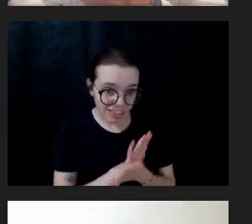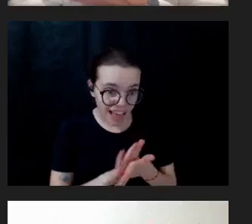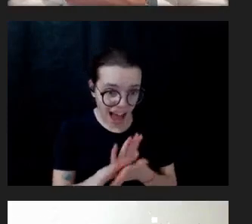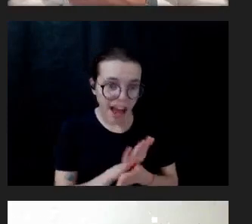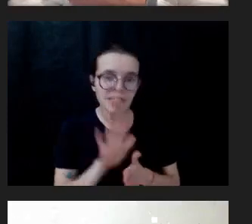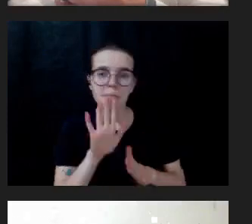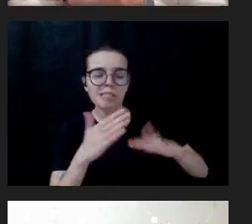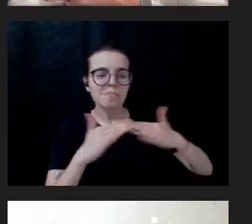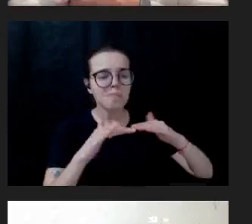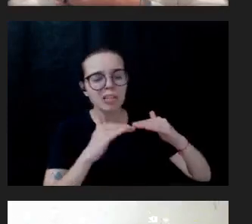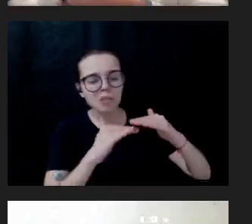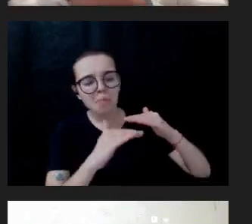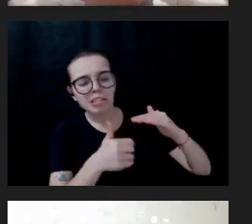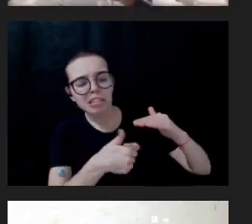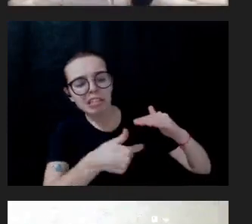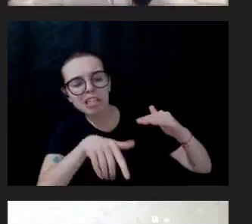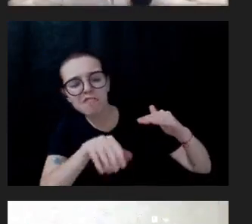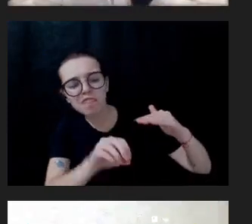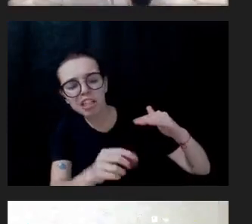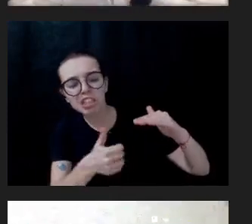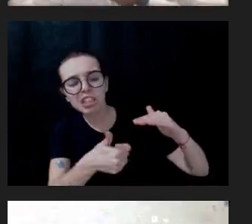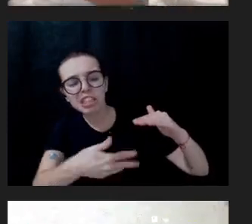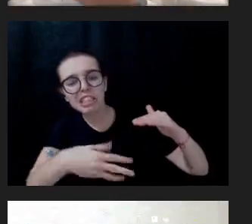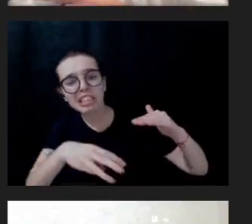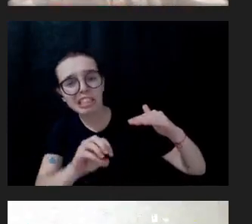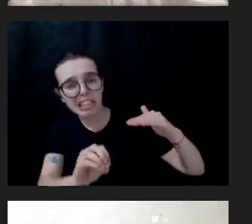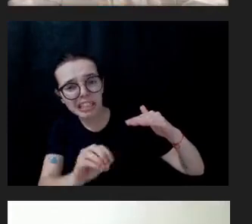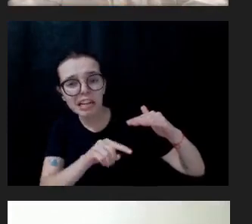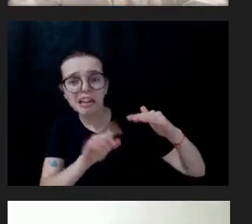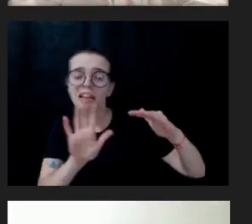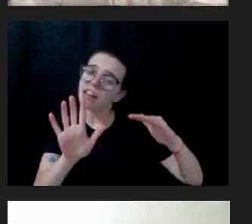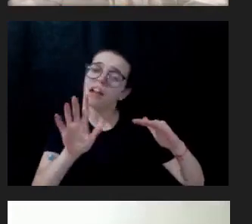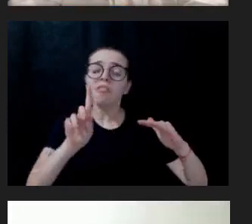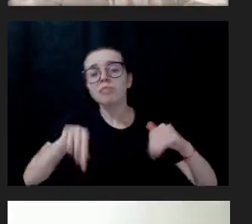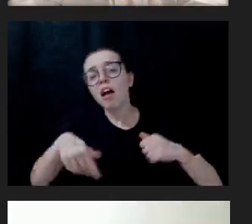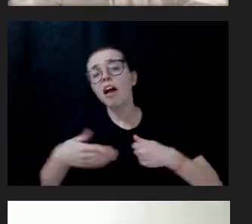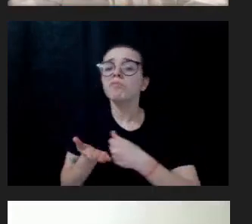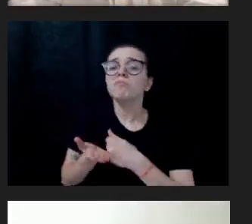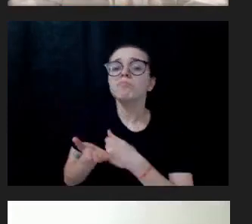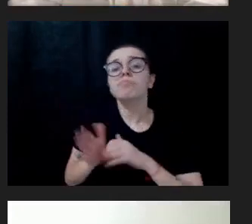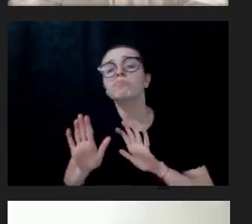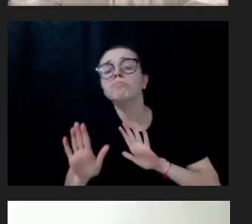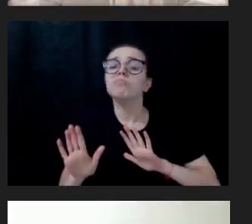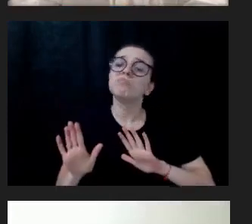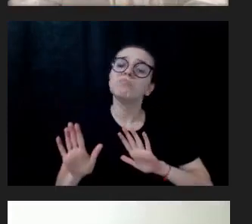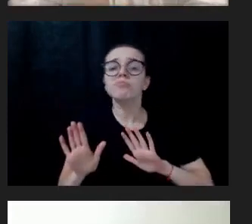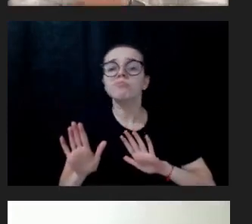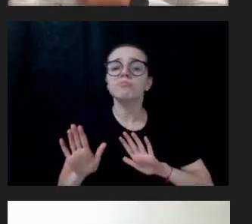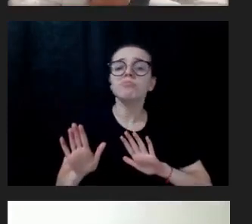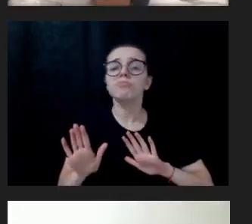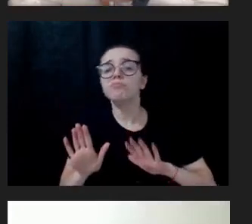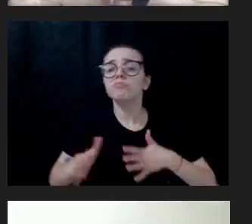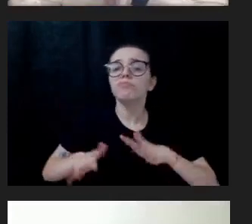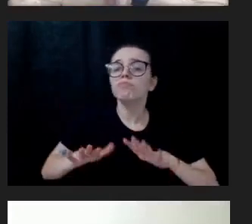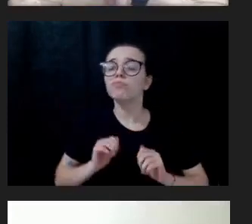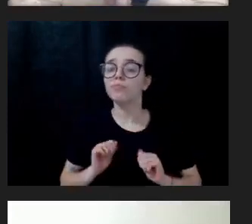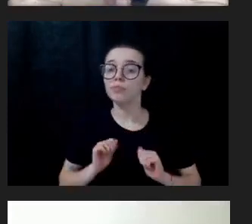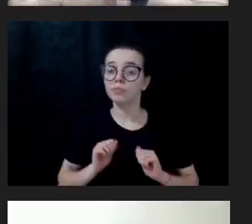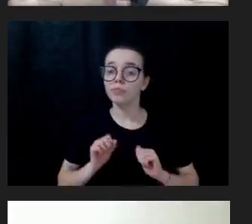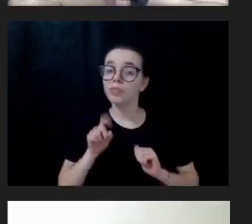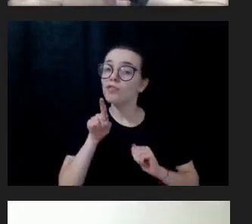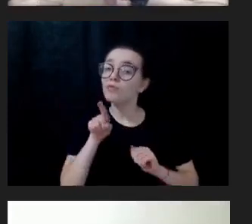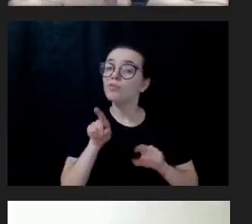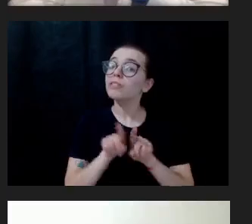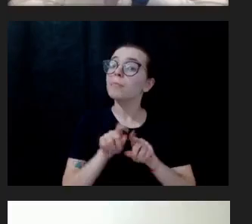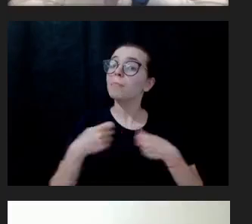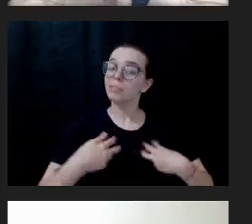aí de 120, 130, é um exercício moderado. E a sua percepção do cansaço.